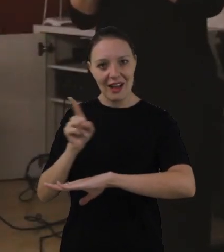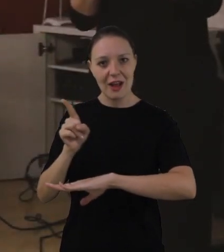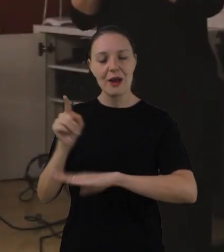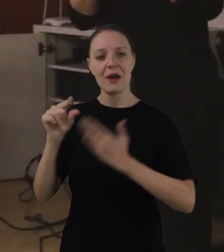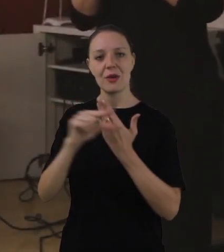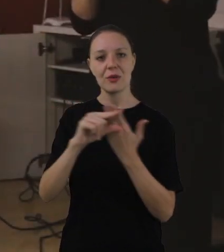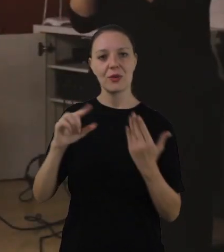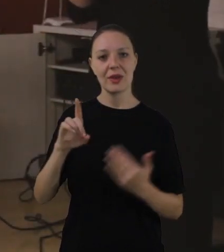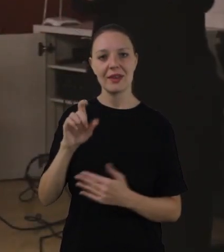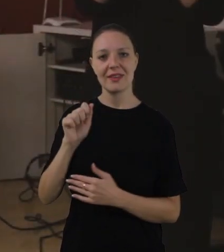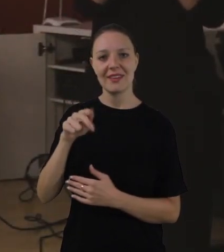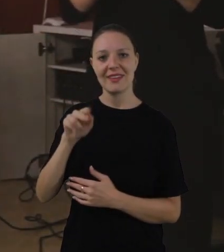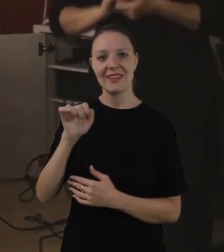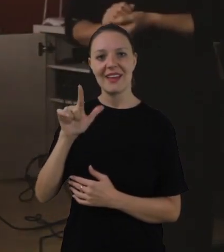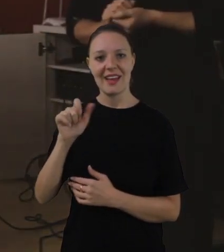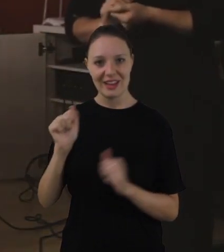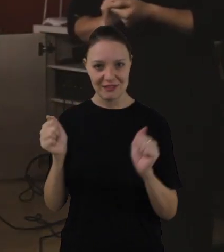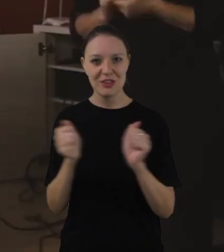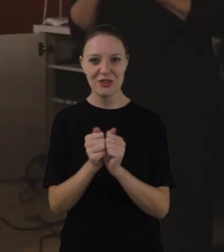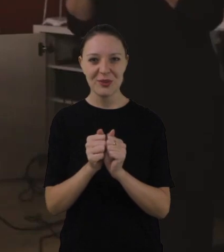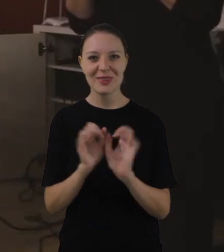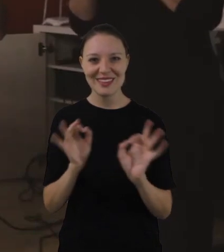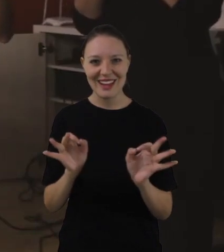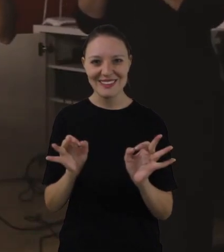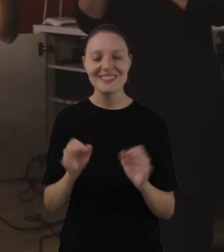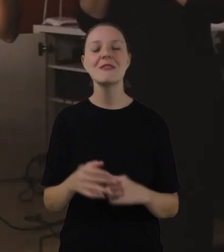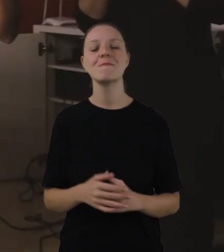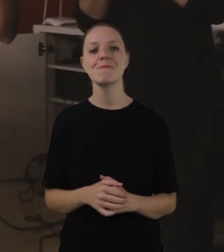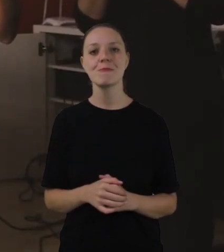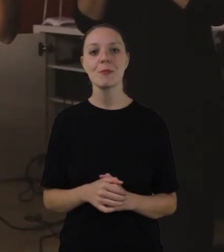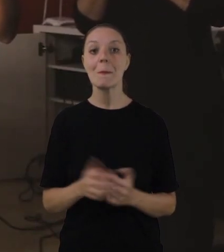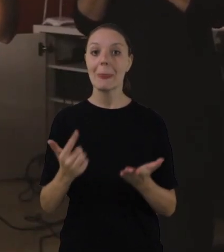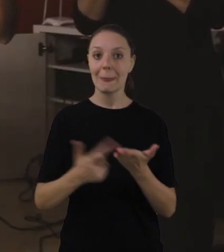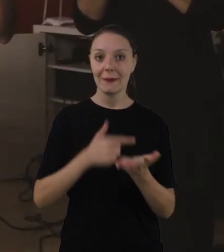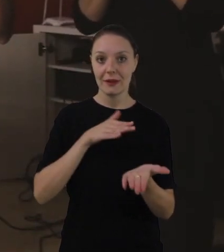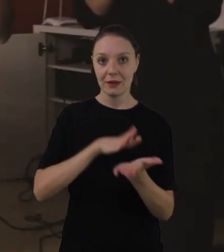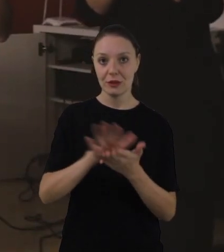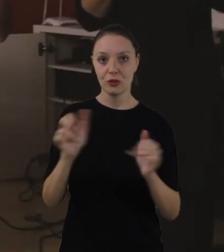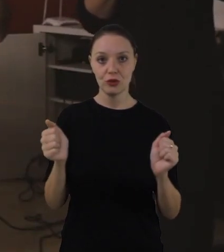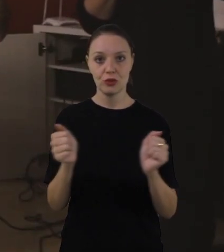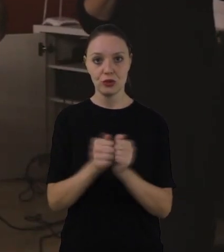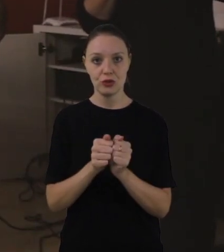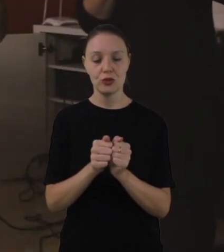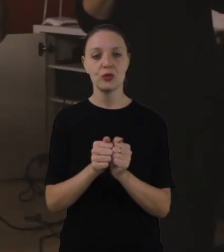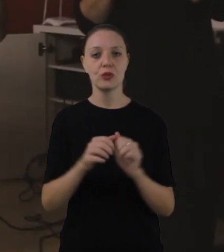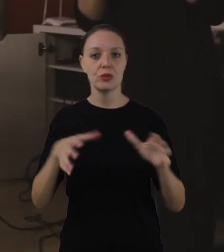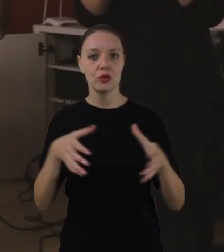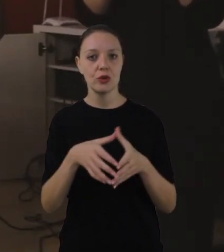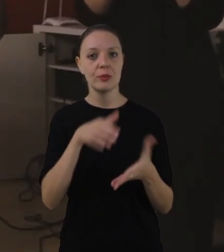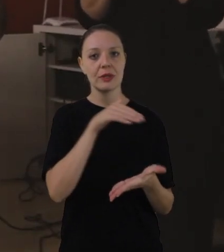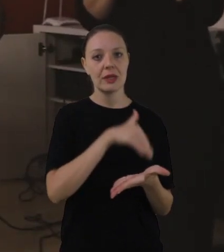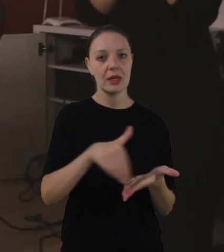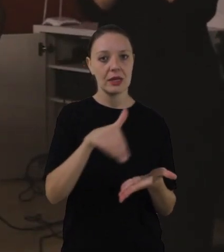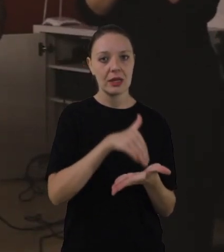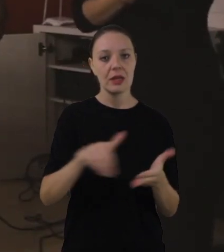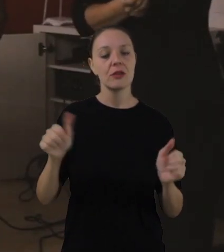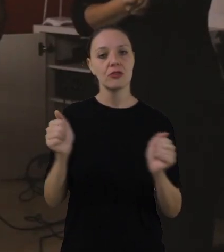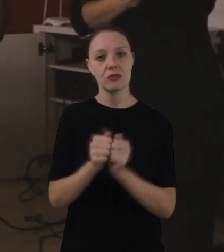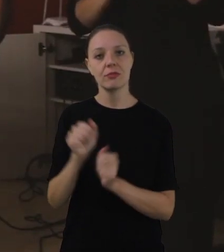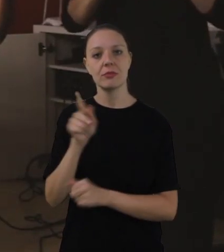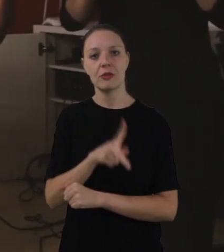livros. Esse livro que a gente lançou junto com a secretaria e com as professoras, né? A gente distribui em